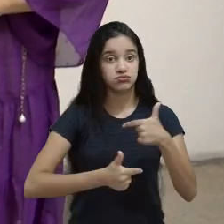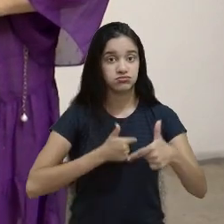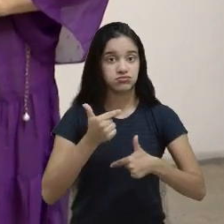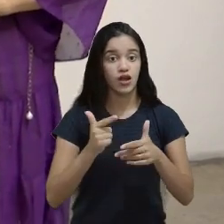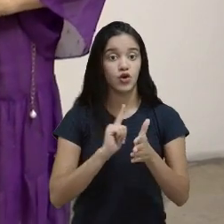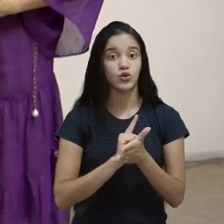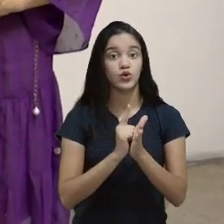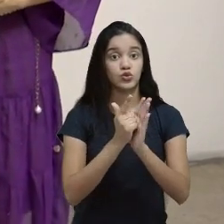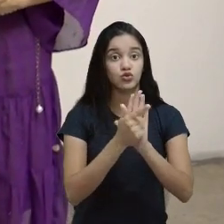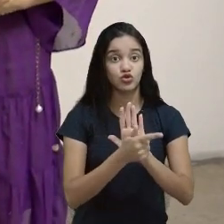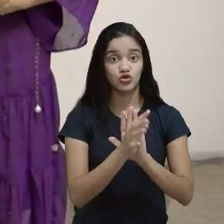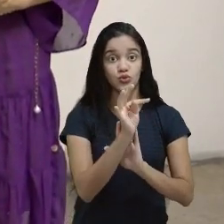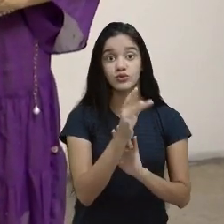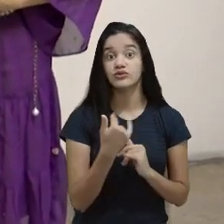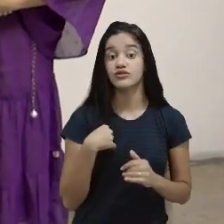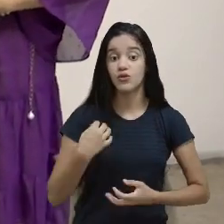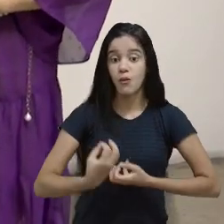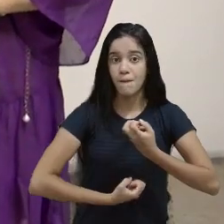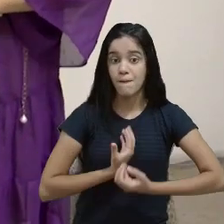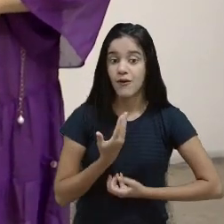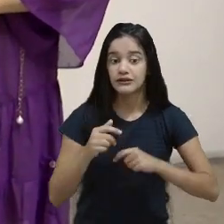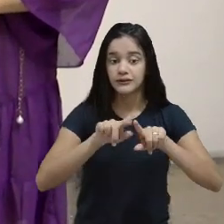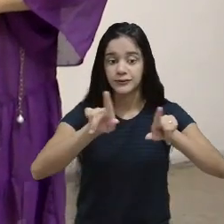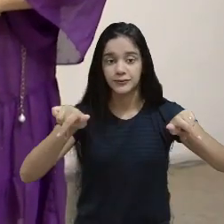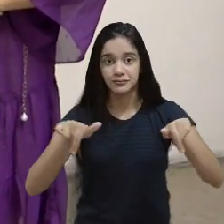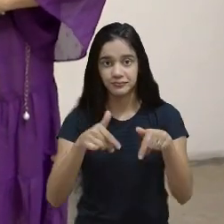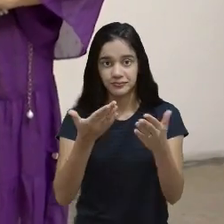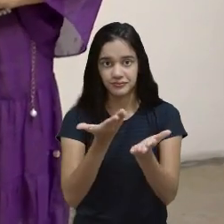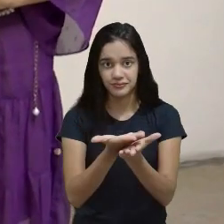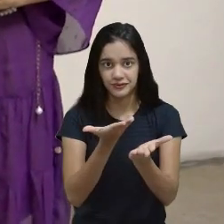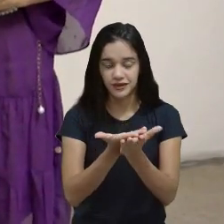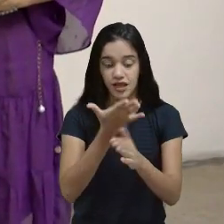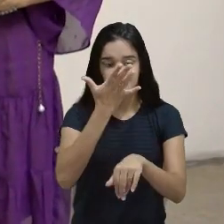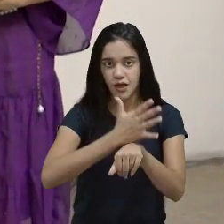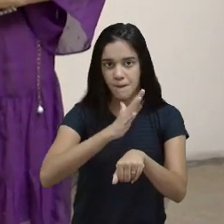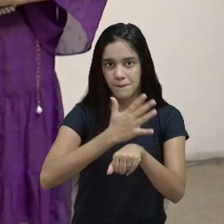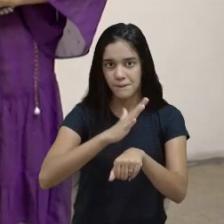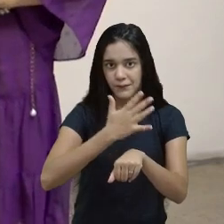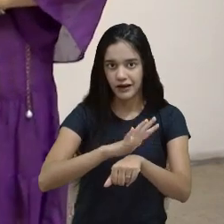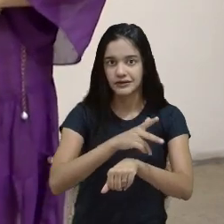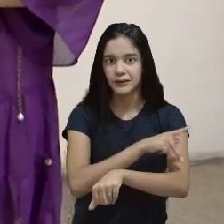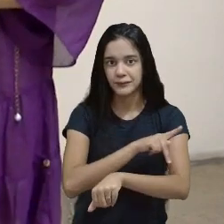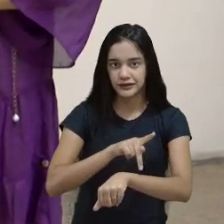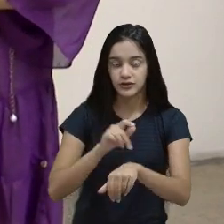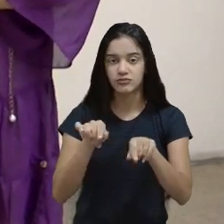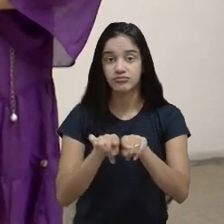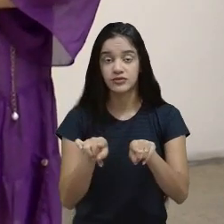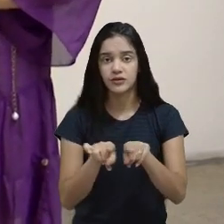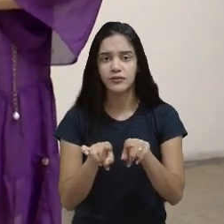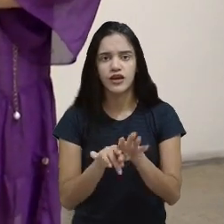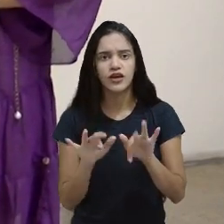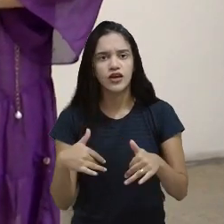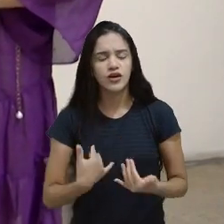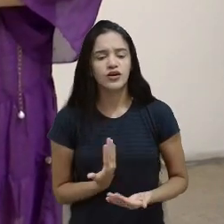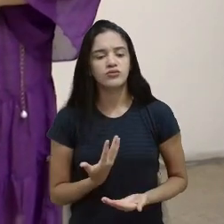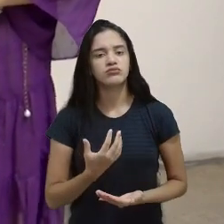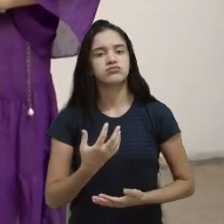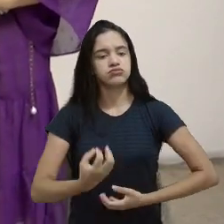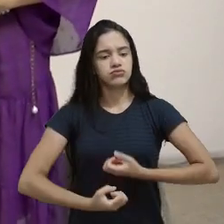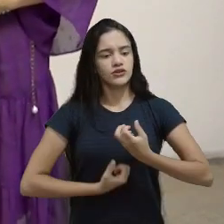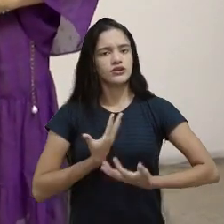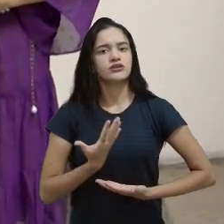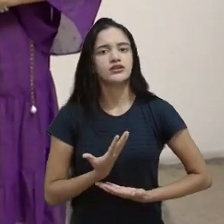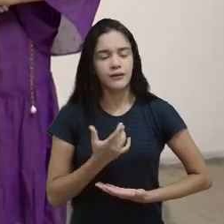gênero poesia na sala de aula, né, na nossa prática pedagógica, a gente desperta o gosto pela leitura e